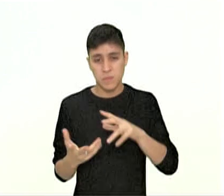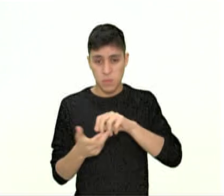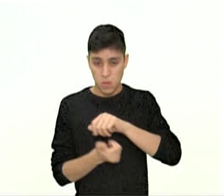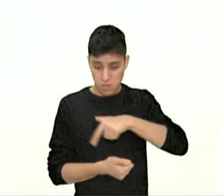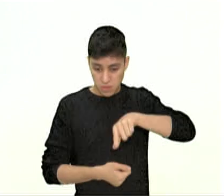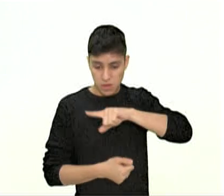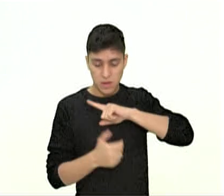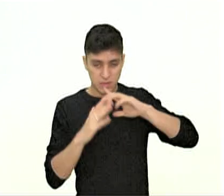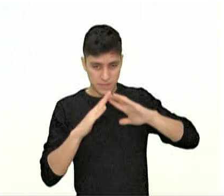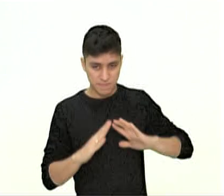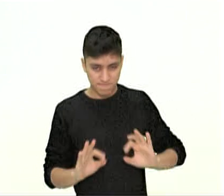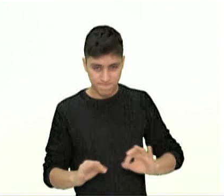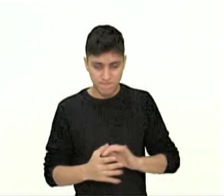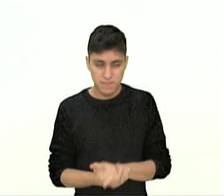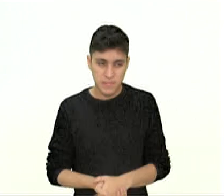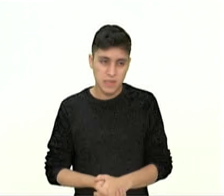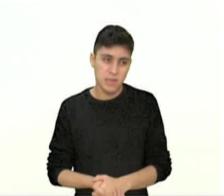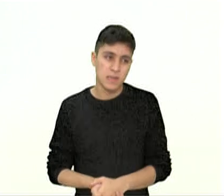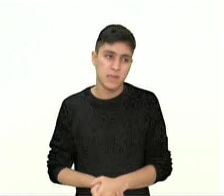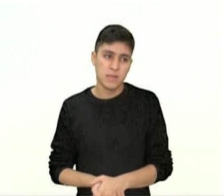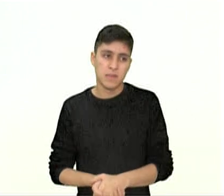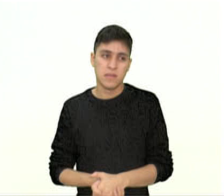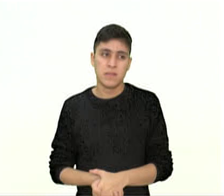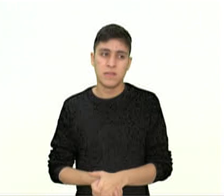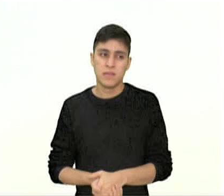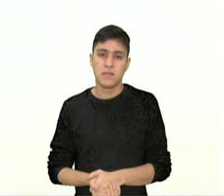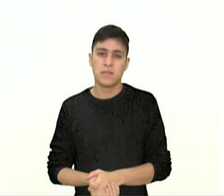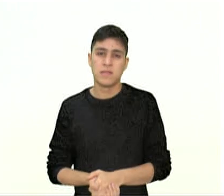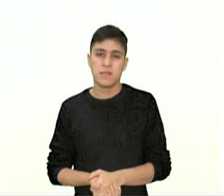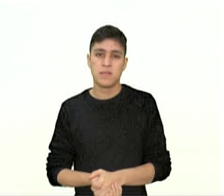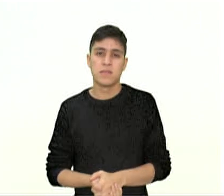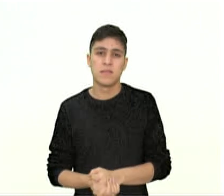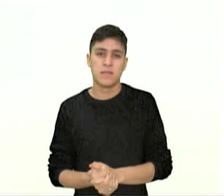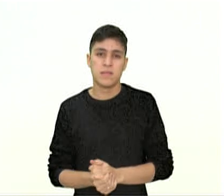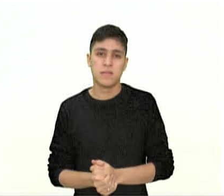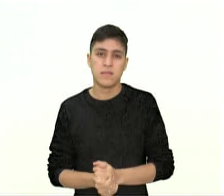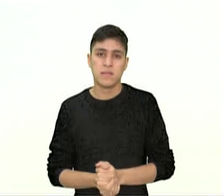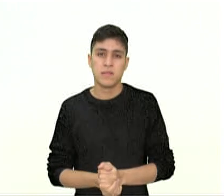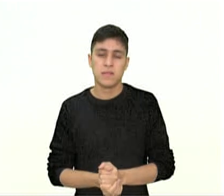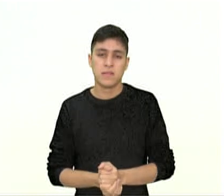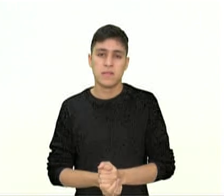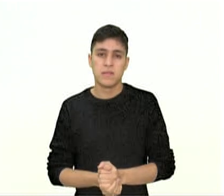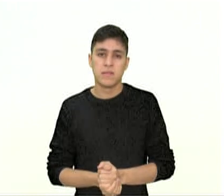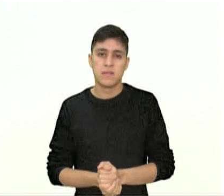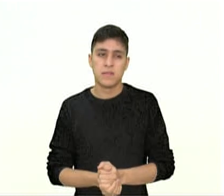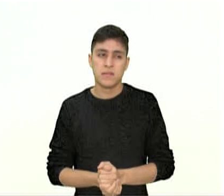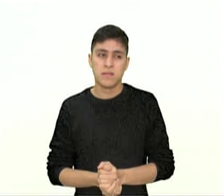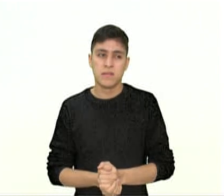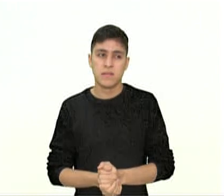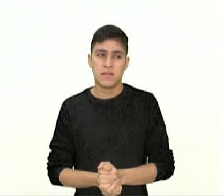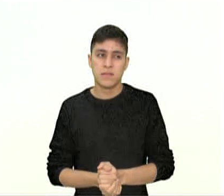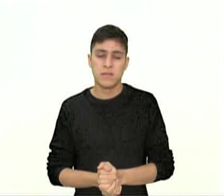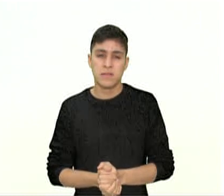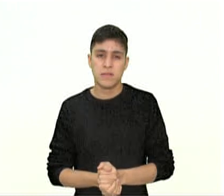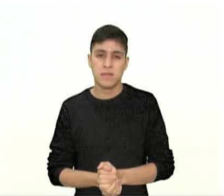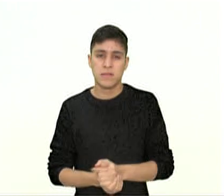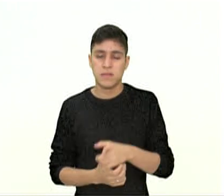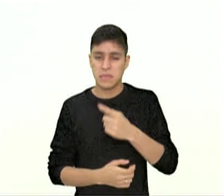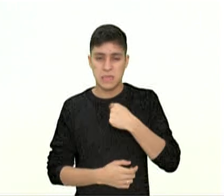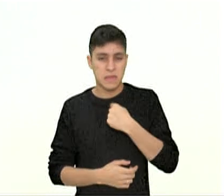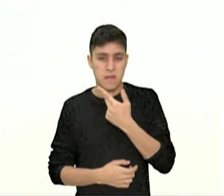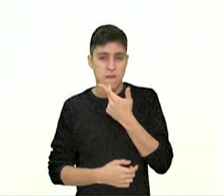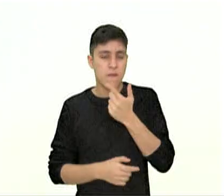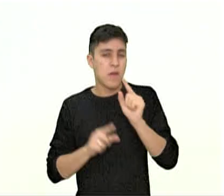casa. Pero acá pareciera que alquilamos. Eu não vou falar para